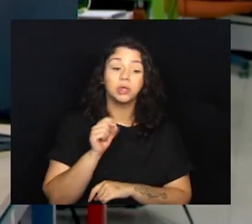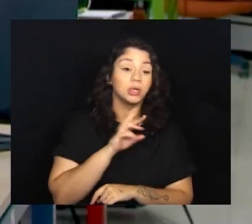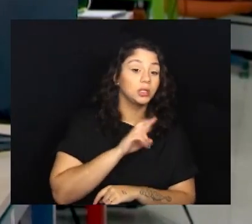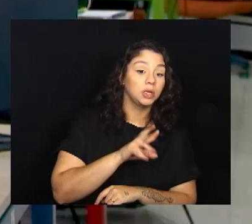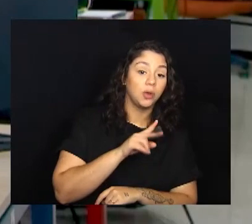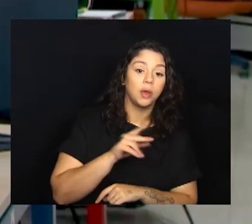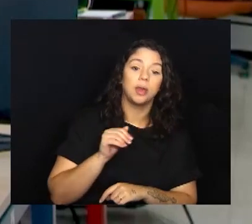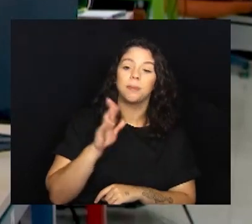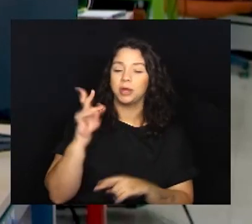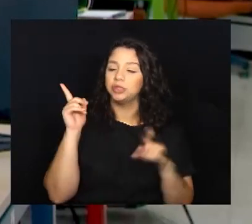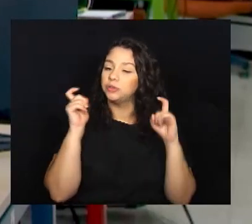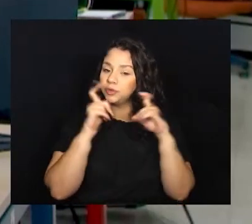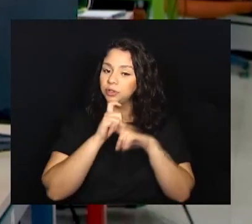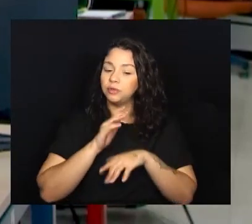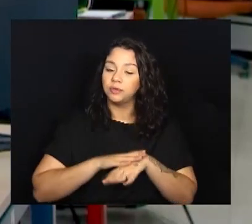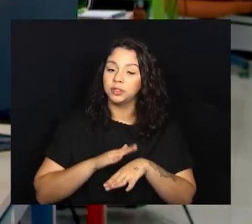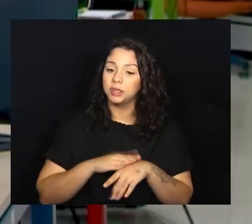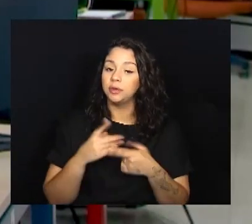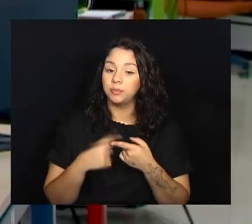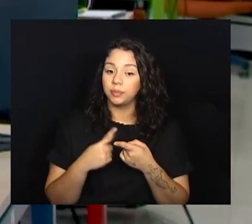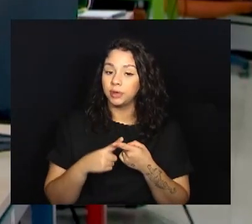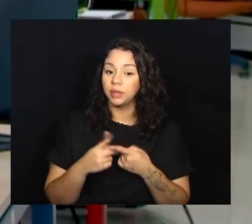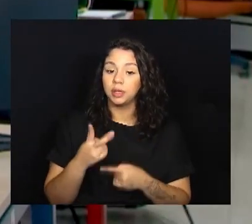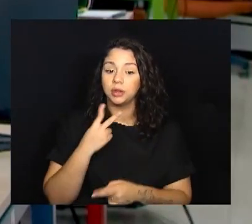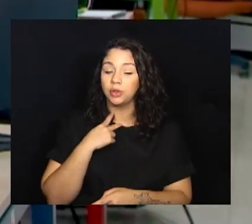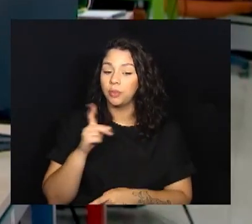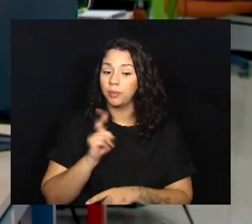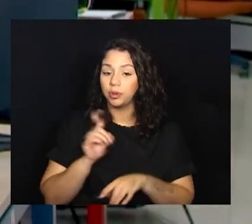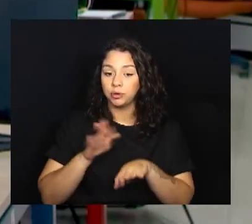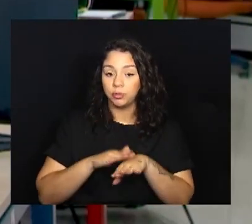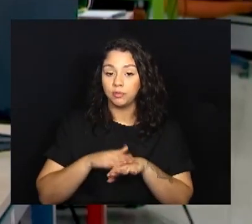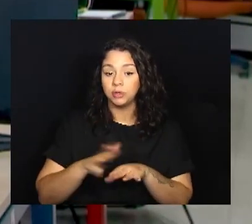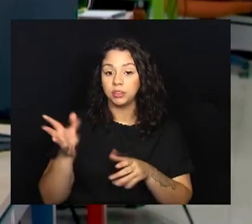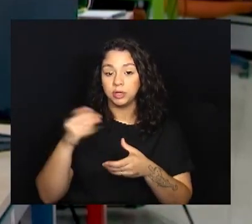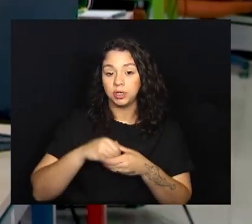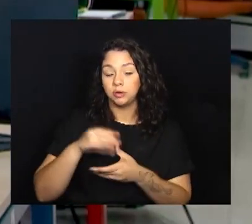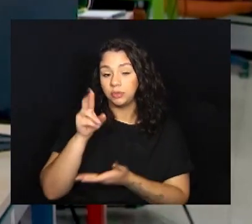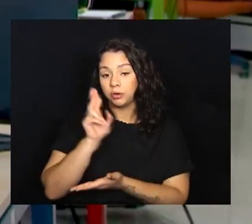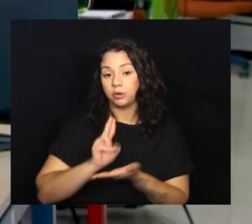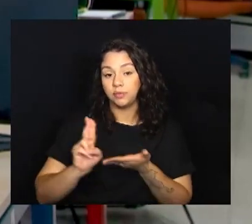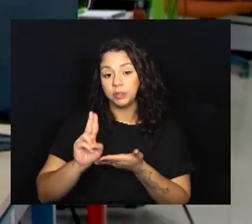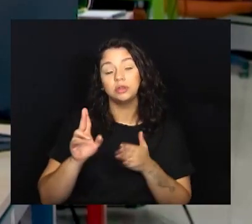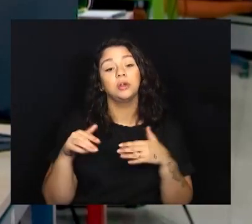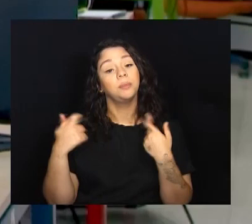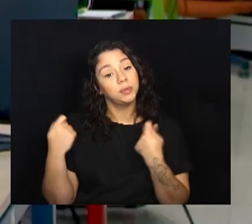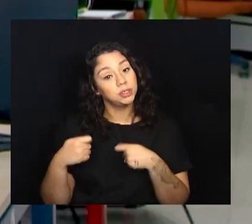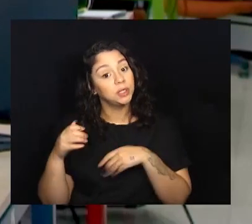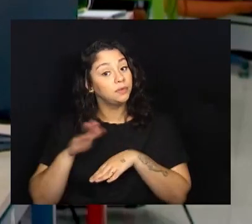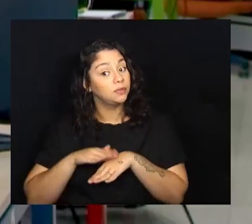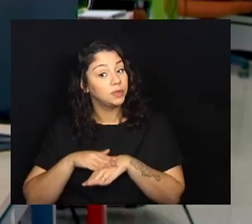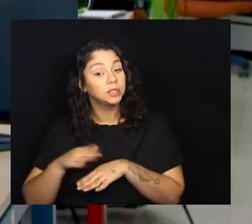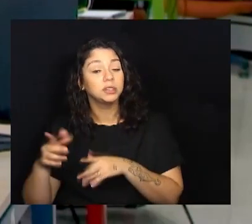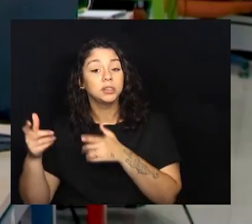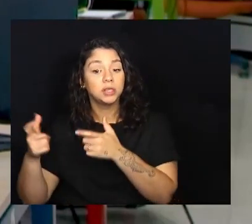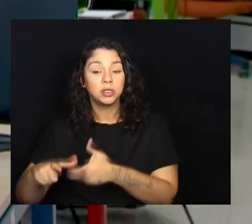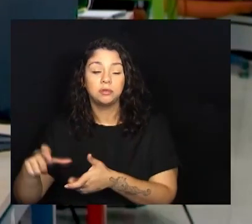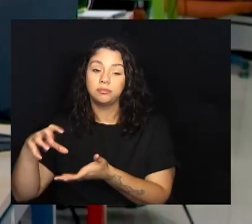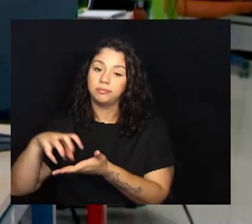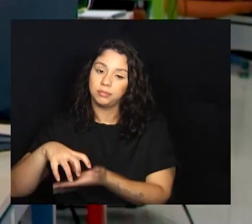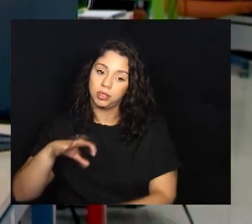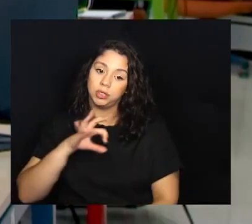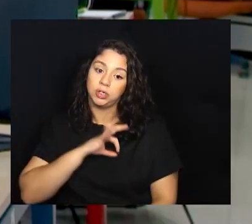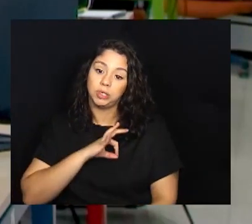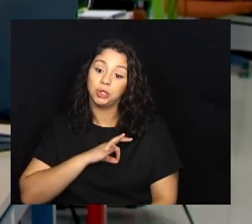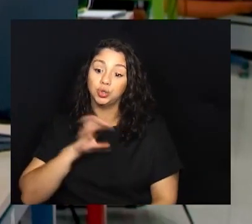mais difícil de ser executado, porque a gente não pode executar isso dentro da universidade, Então, isso tem que ser executado, por exemplo, dentro da própria polícia e